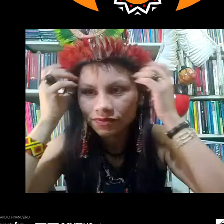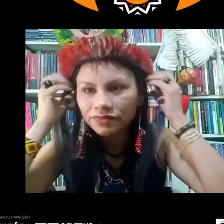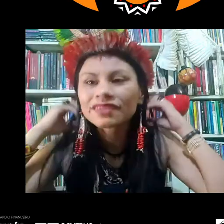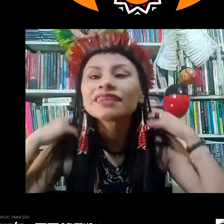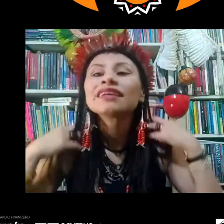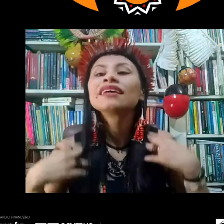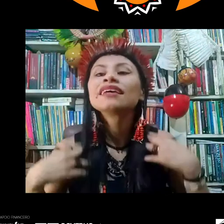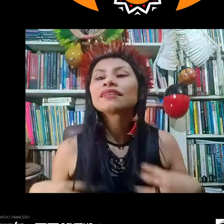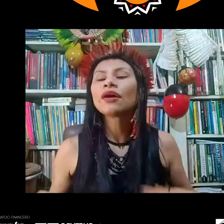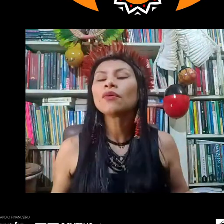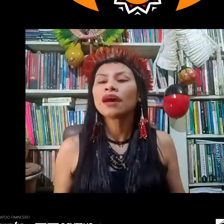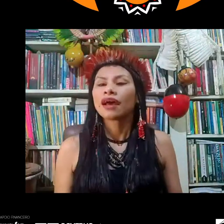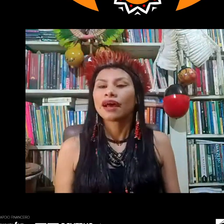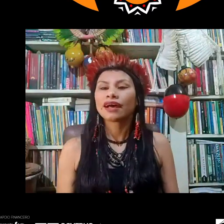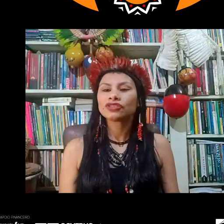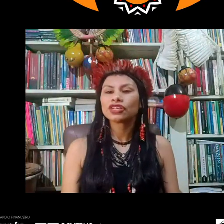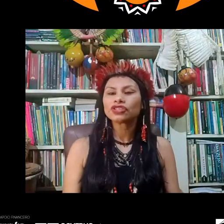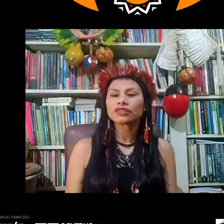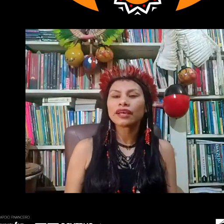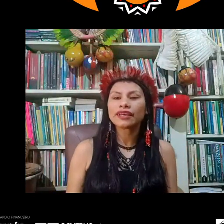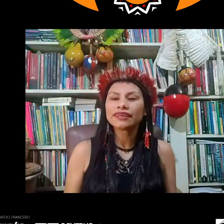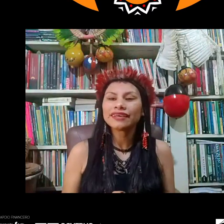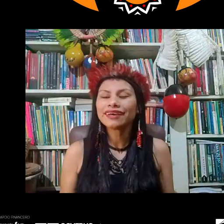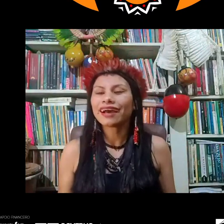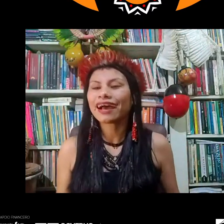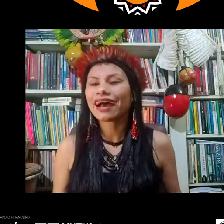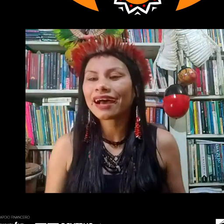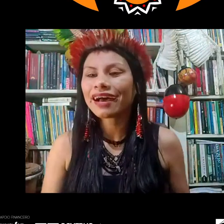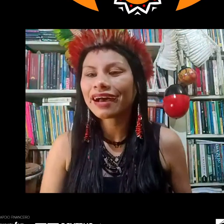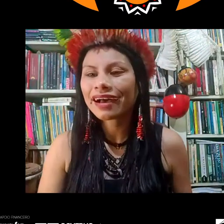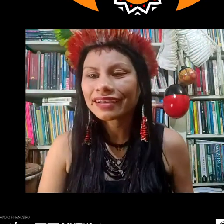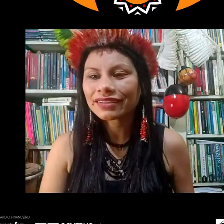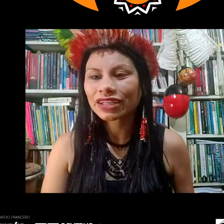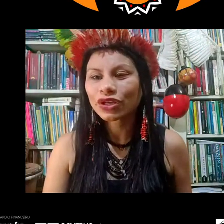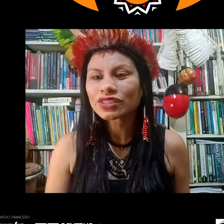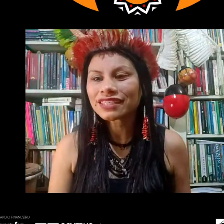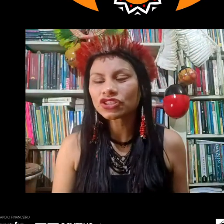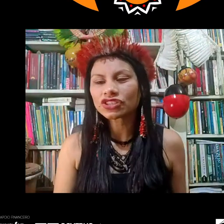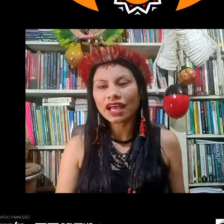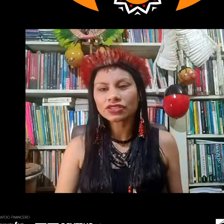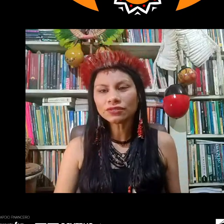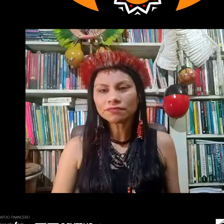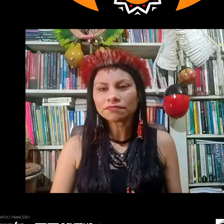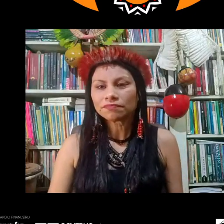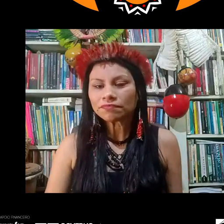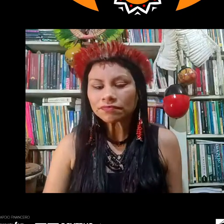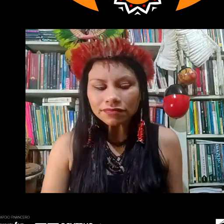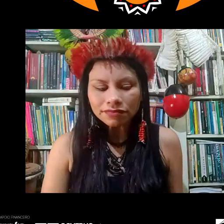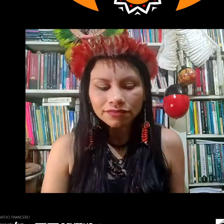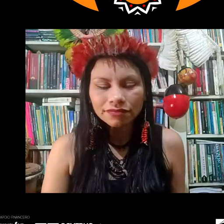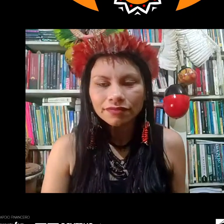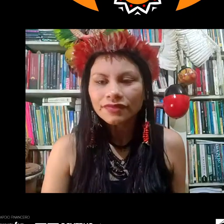vermelhas. Então, a gente tem aí a nossa identidade